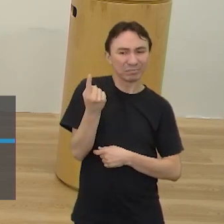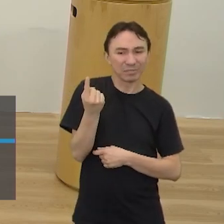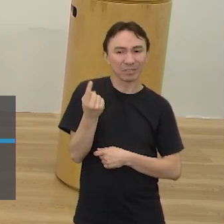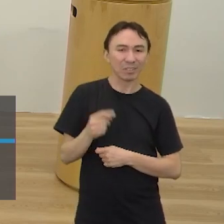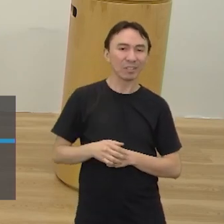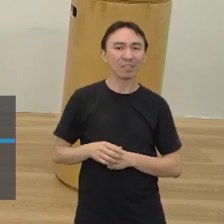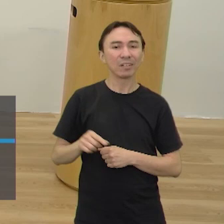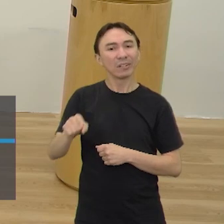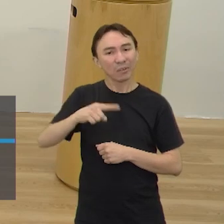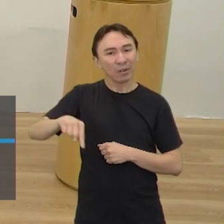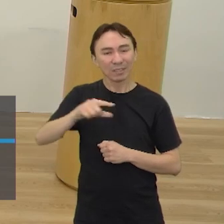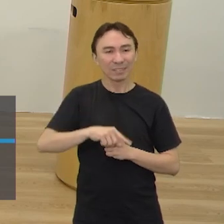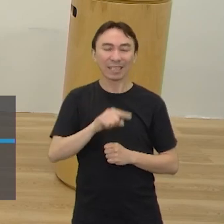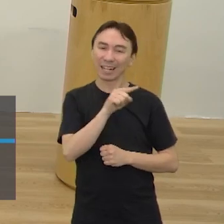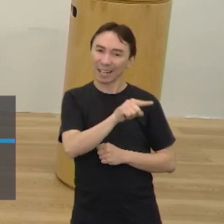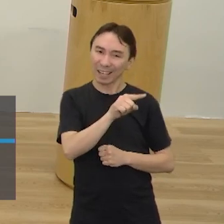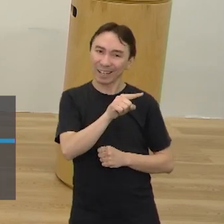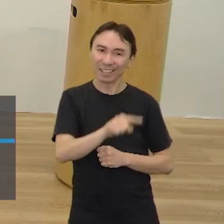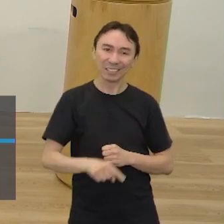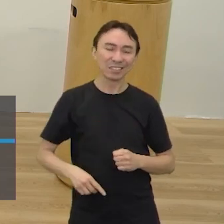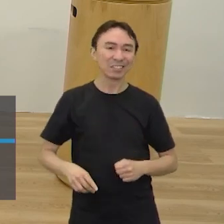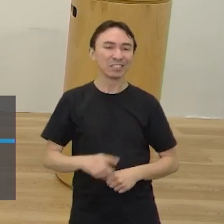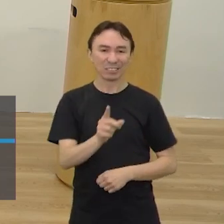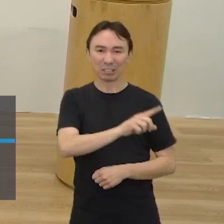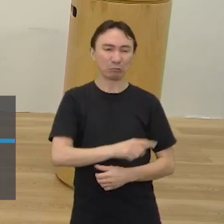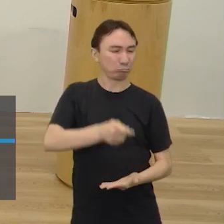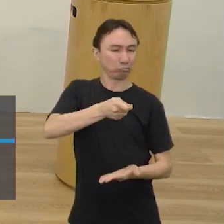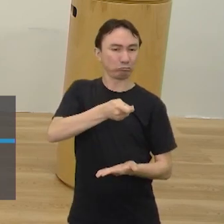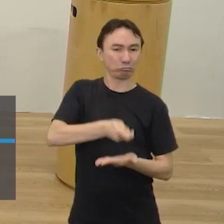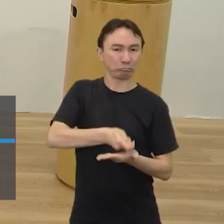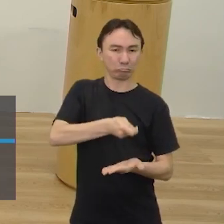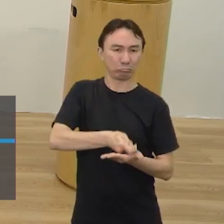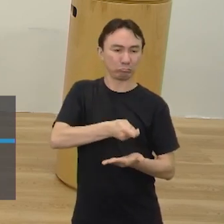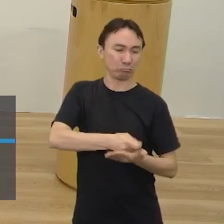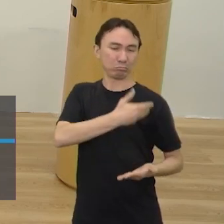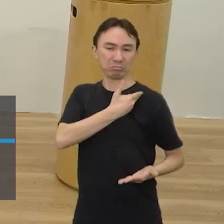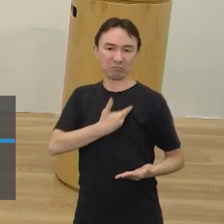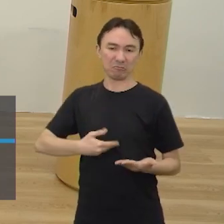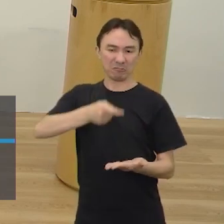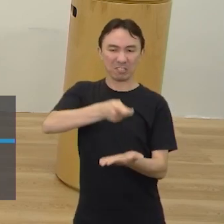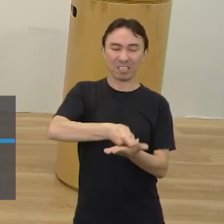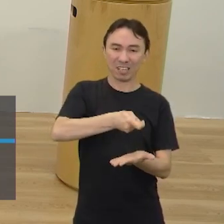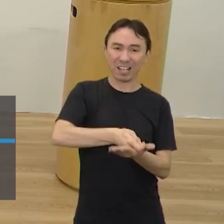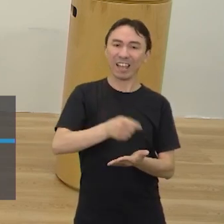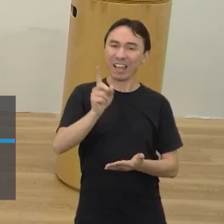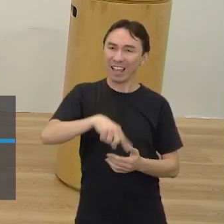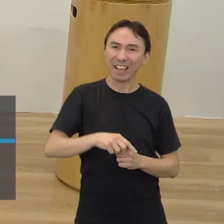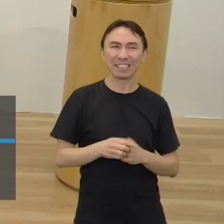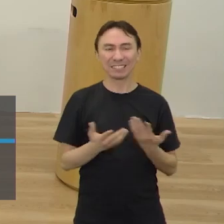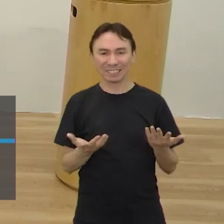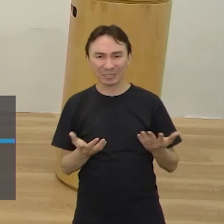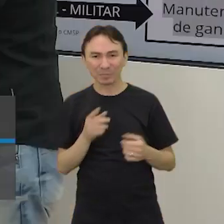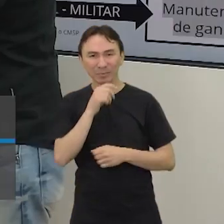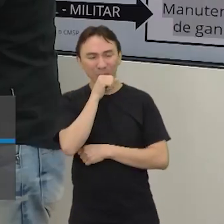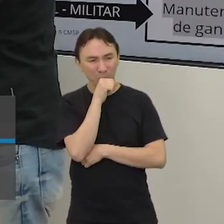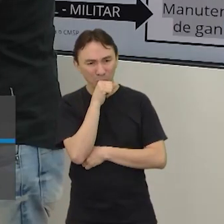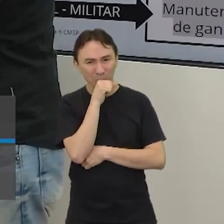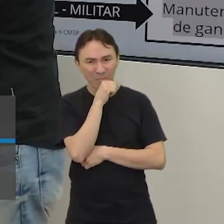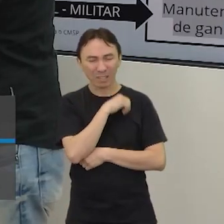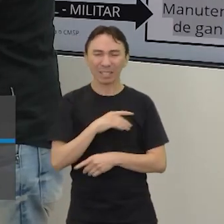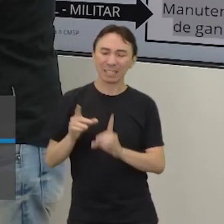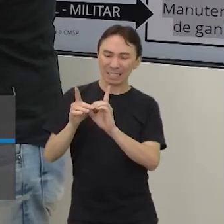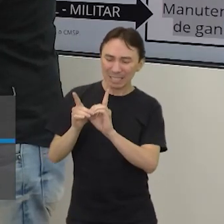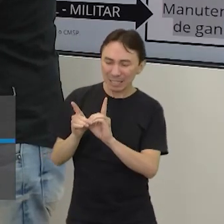ditadura de regime de exceção. Já viu essa expressão? Já ouvi. Uhum. E aí essa professora disse assim, não seria a democracia um regime de